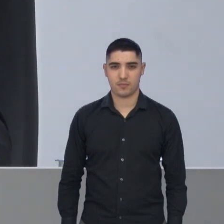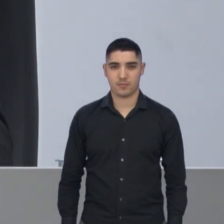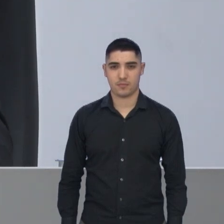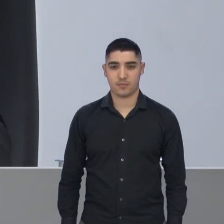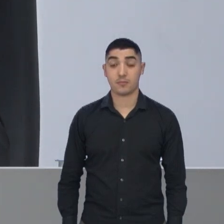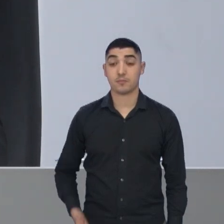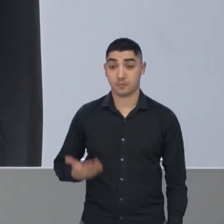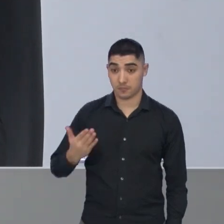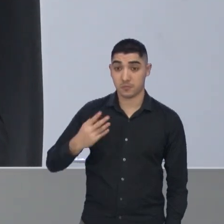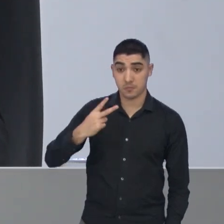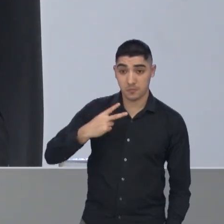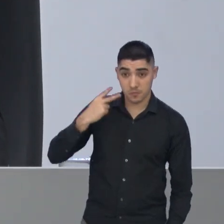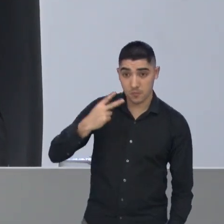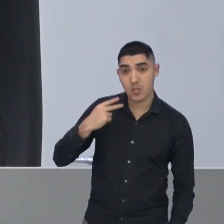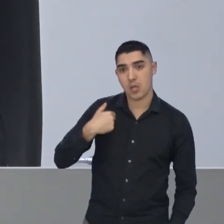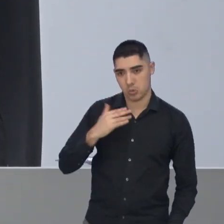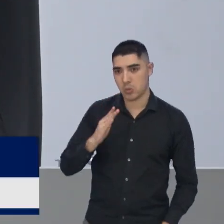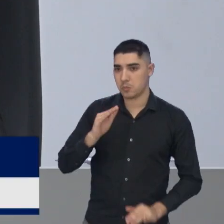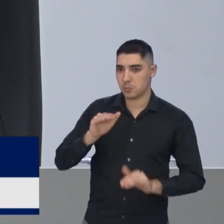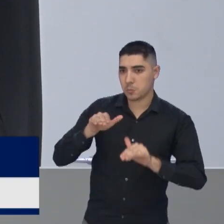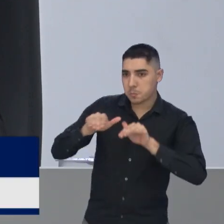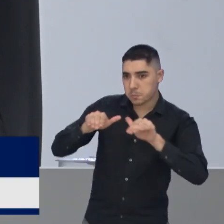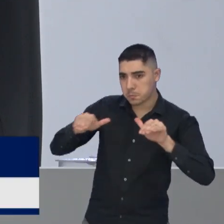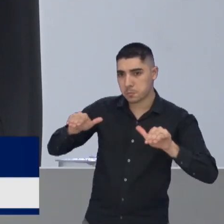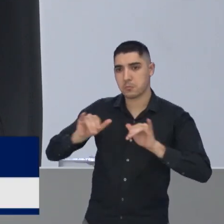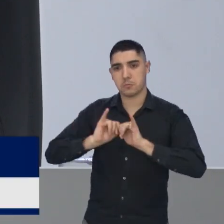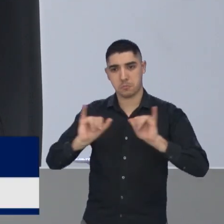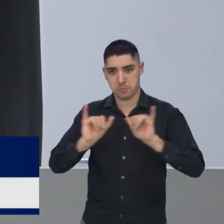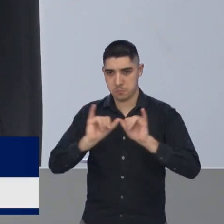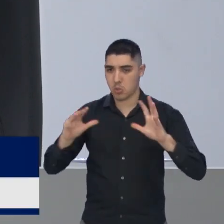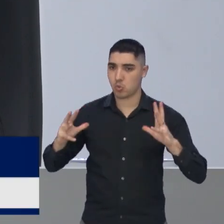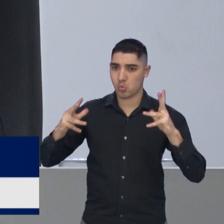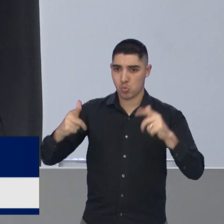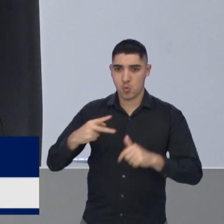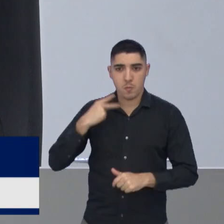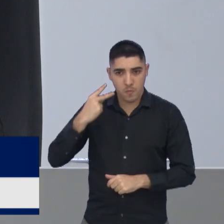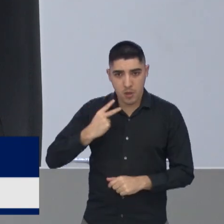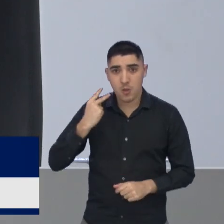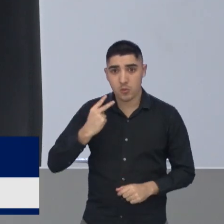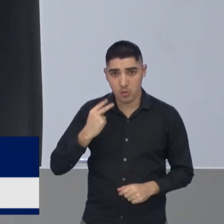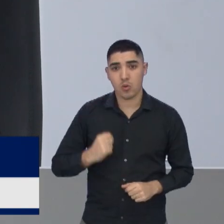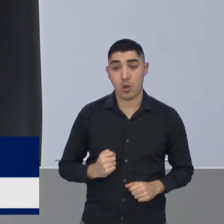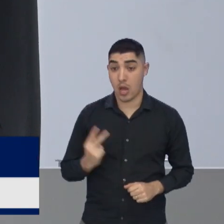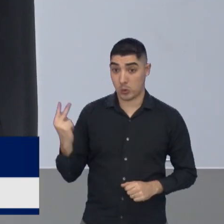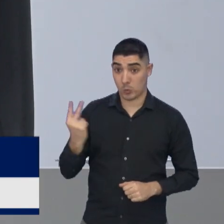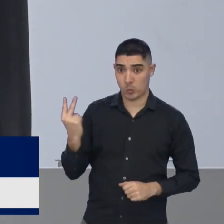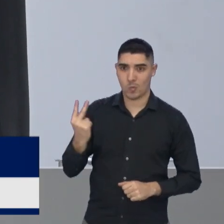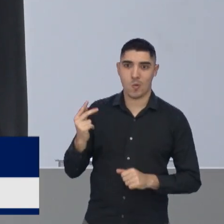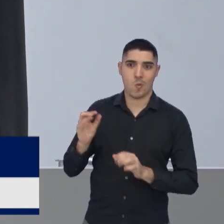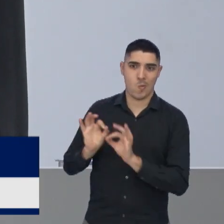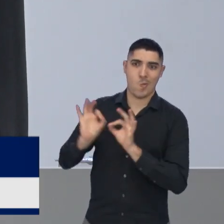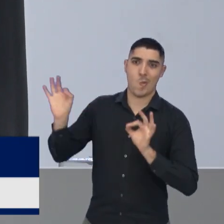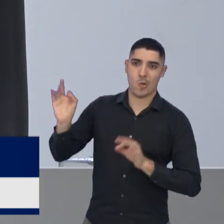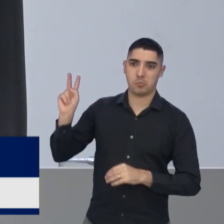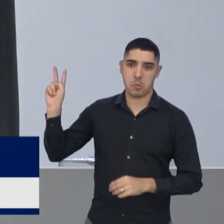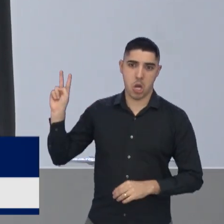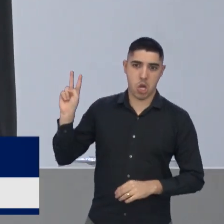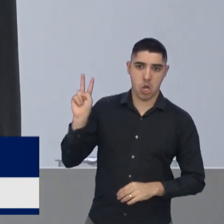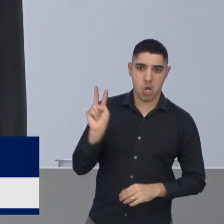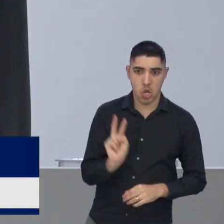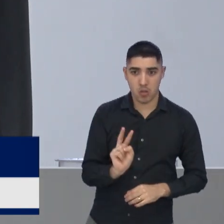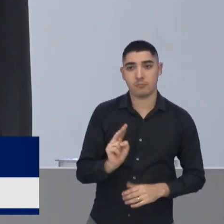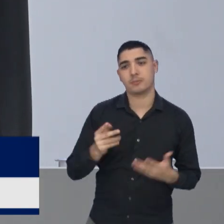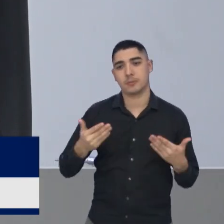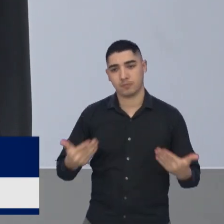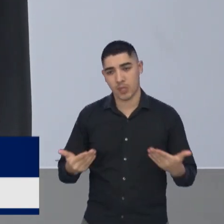Vereador, eu fiz o convite para os vereadores para poder ouvi-las. Vieram de tão longe, né? E vamos aproveitar,